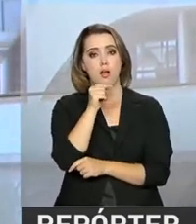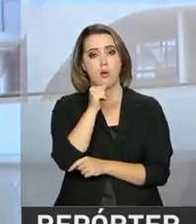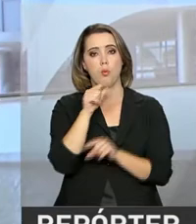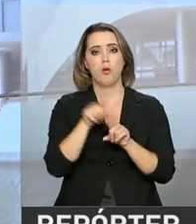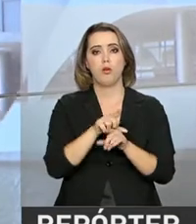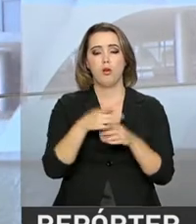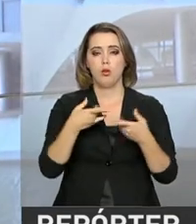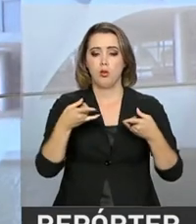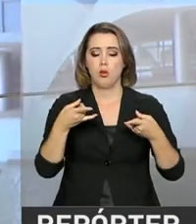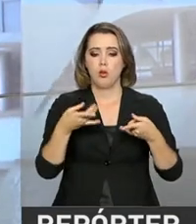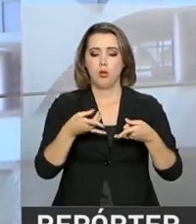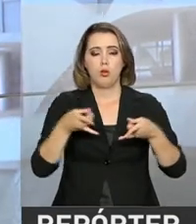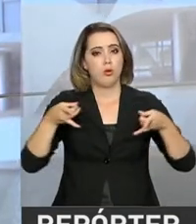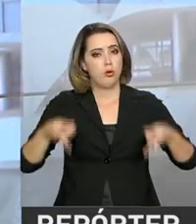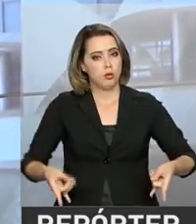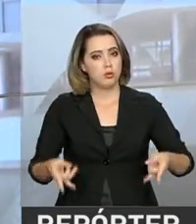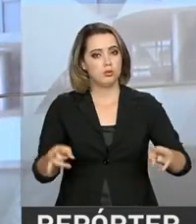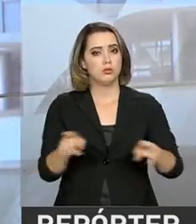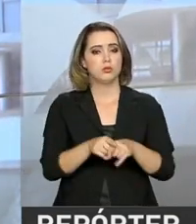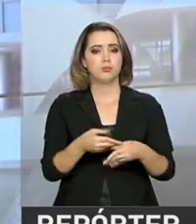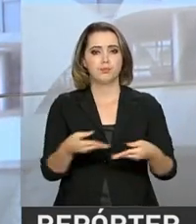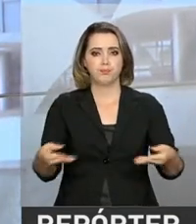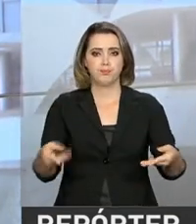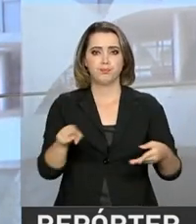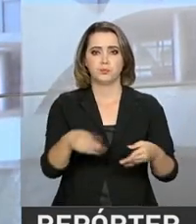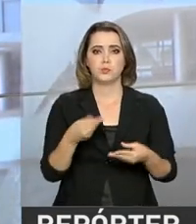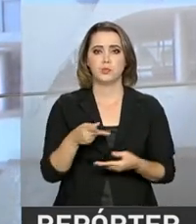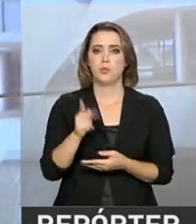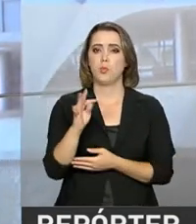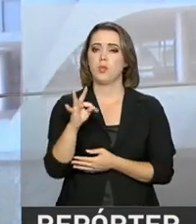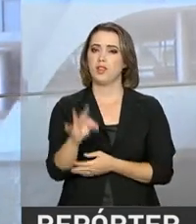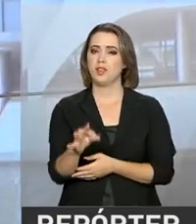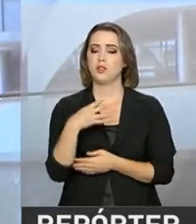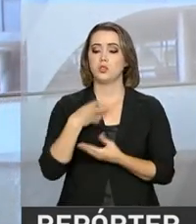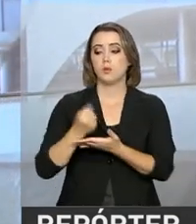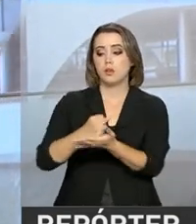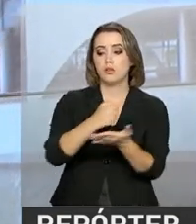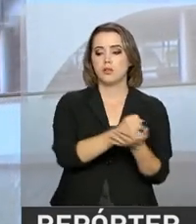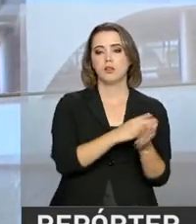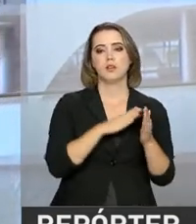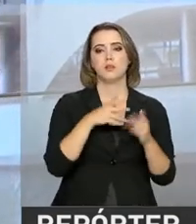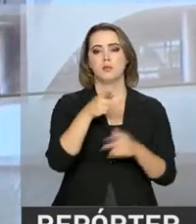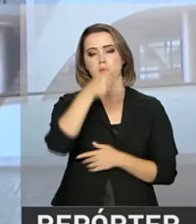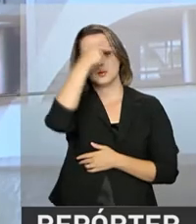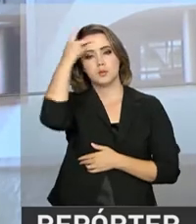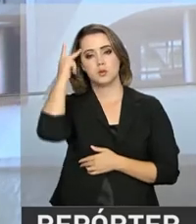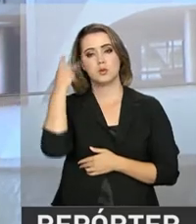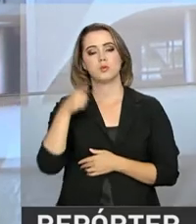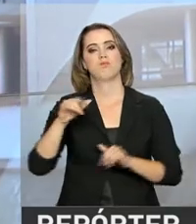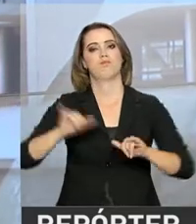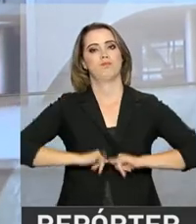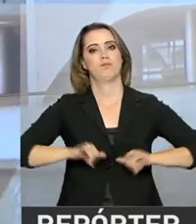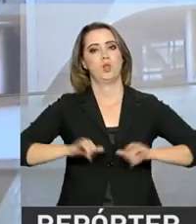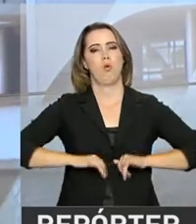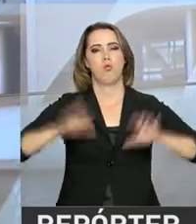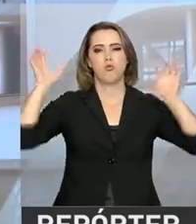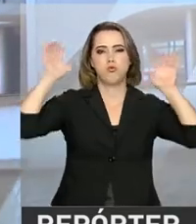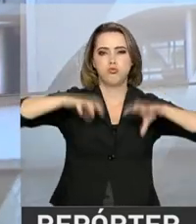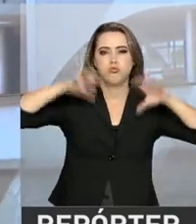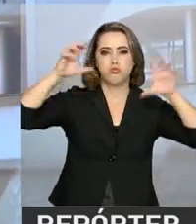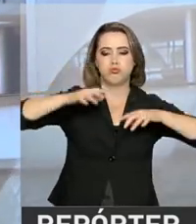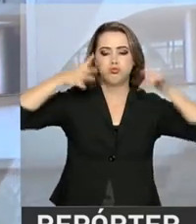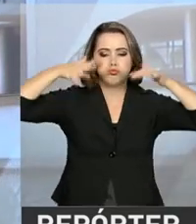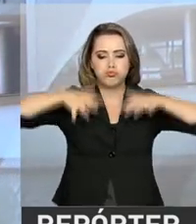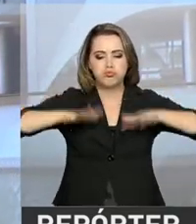de limpeza e higiene. Os kits foram entregues para as vítimas de inundações no estado do Amazonas e vão atender cerca de